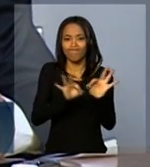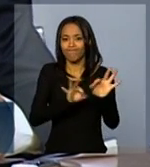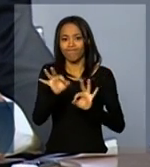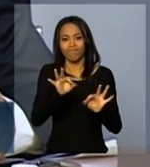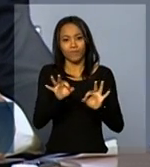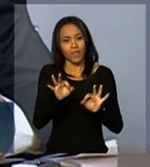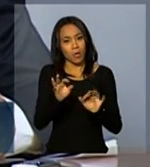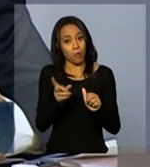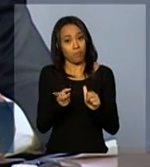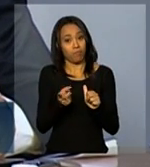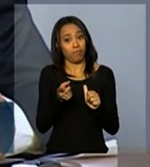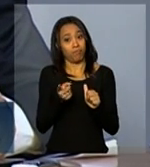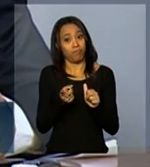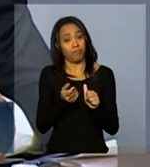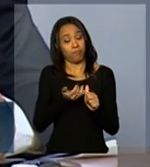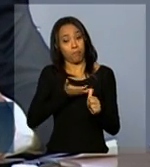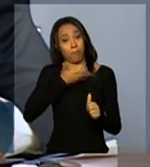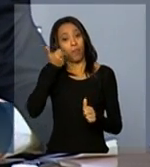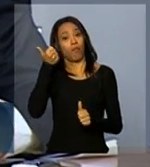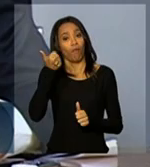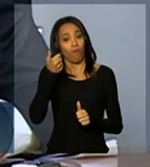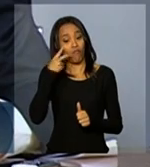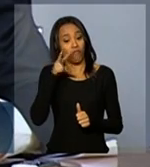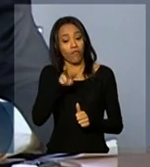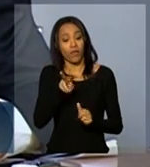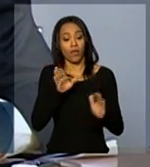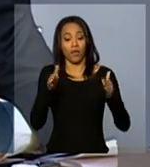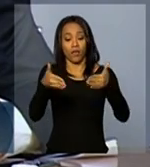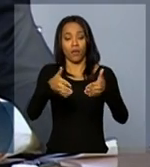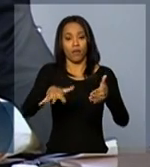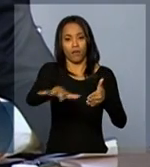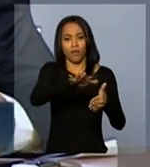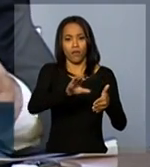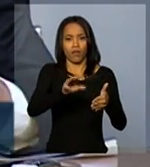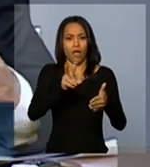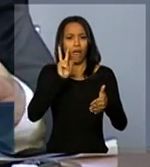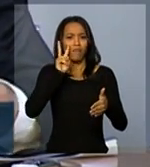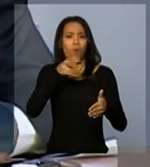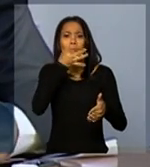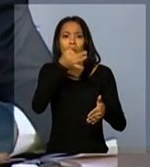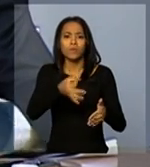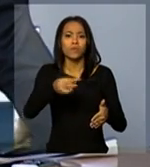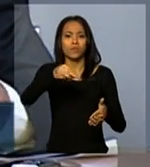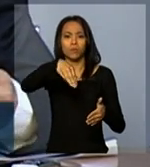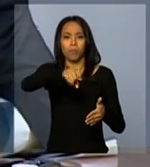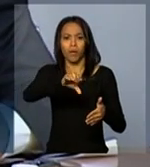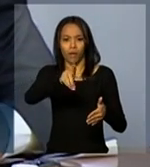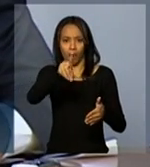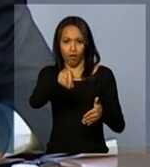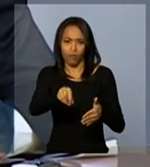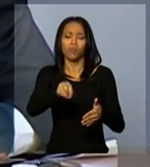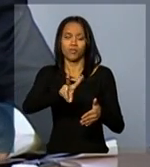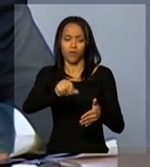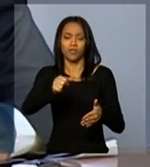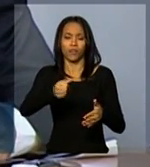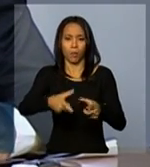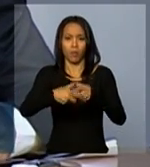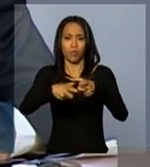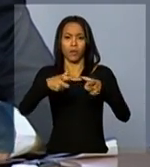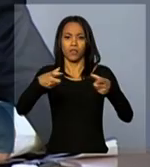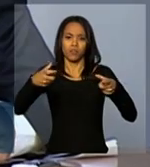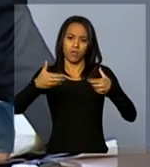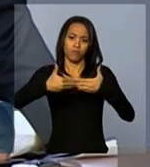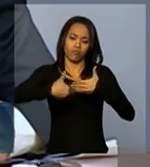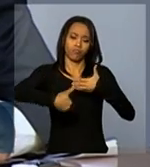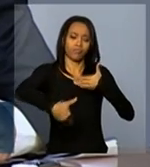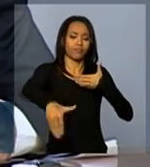prefiro olhar as projeções de mercado. Então, nós teremos um crescimento sustentável em 2014, que pode